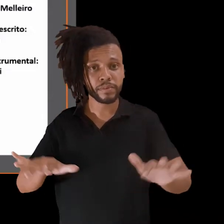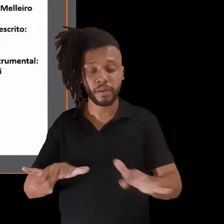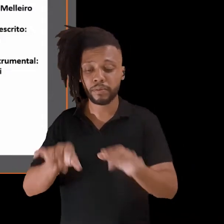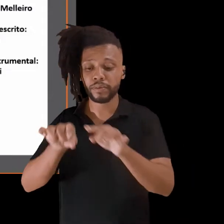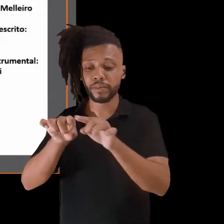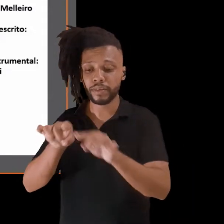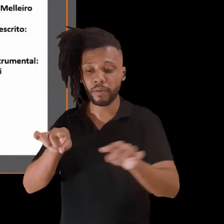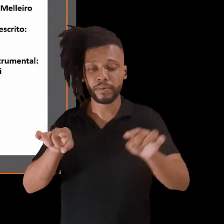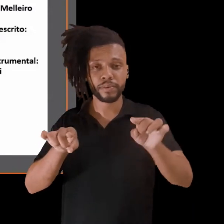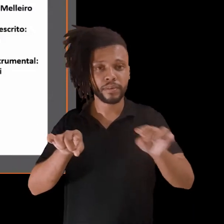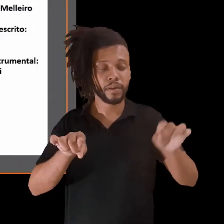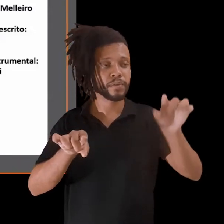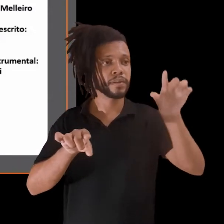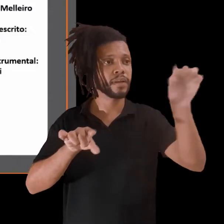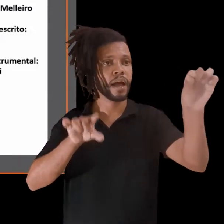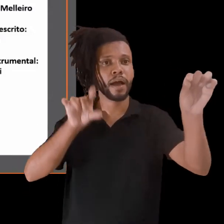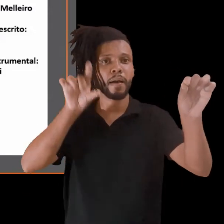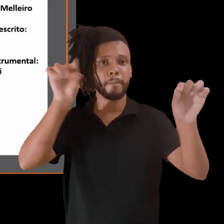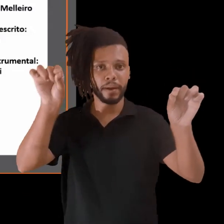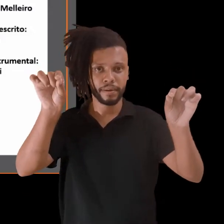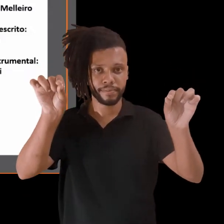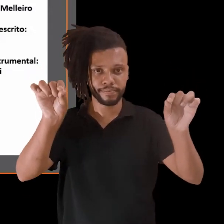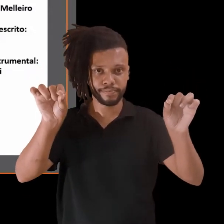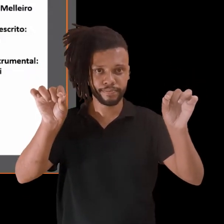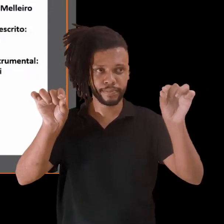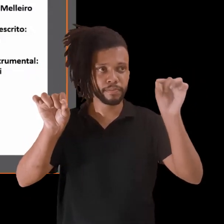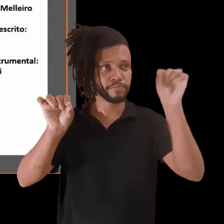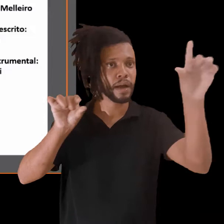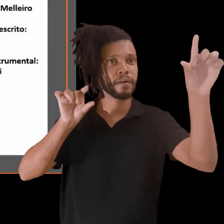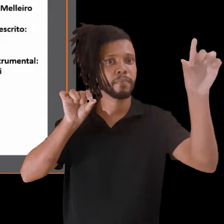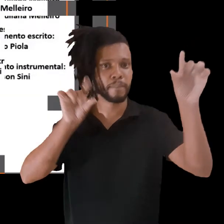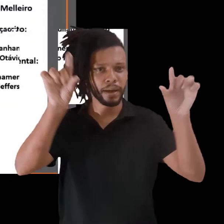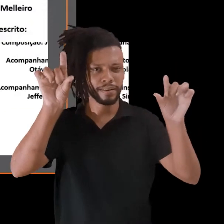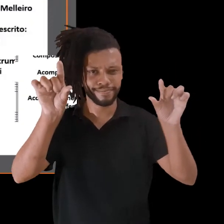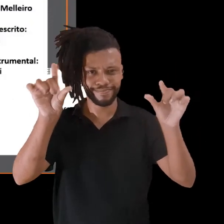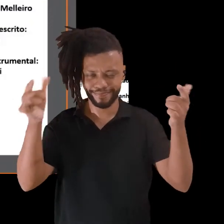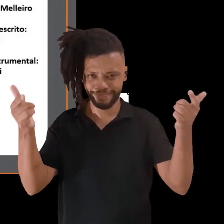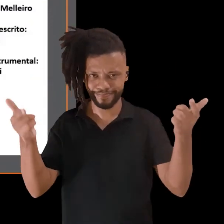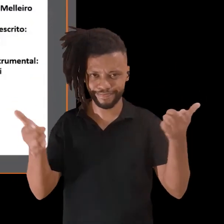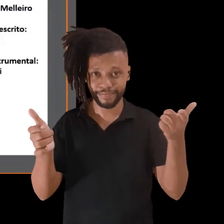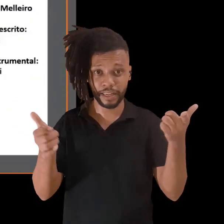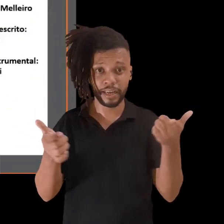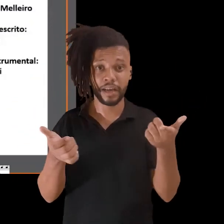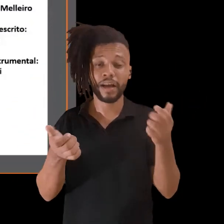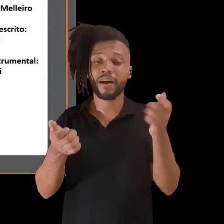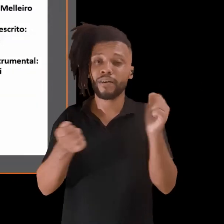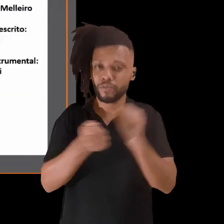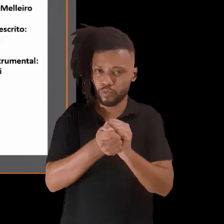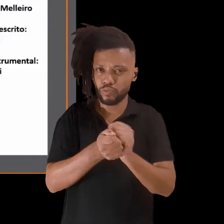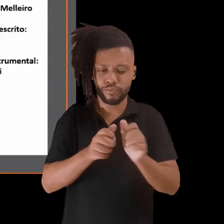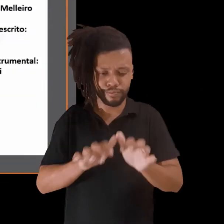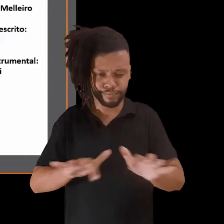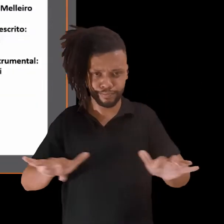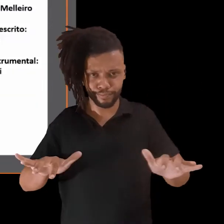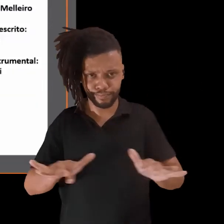jabuti, jabuti, caba. Ok? Vamos com acompanhamento.